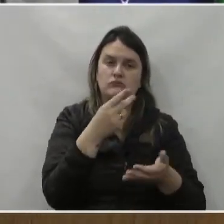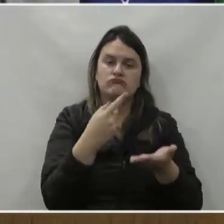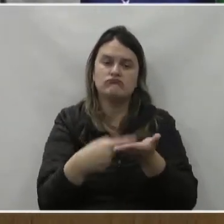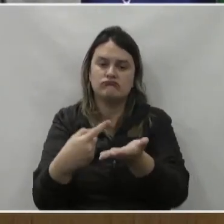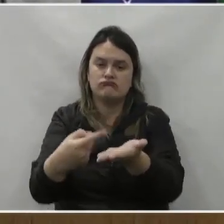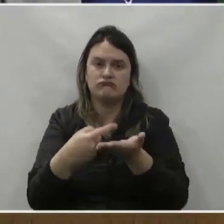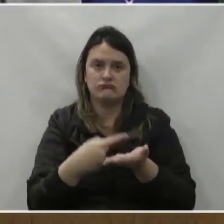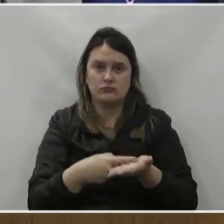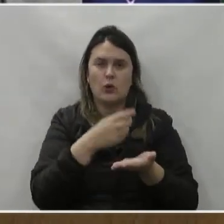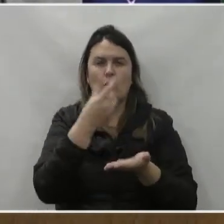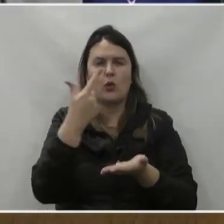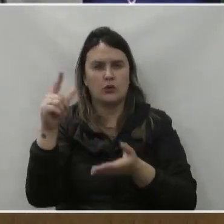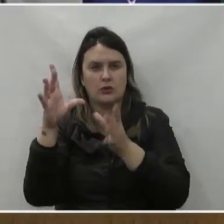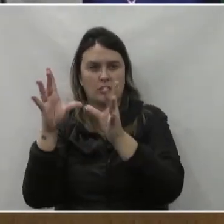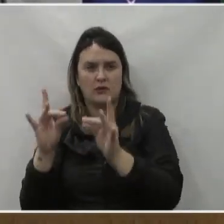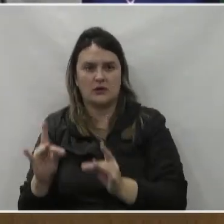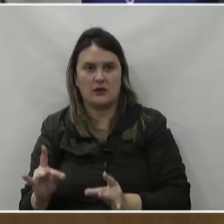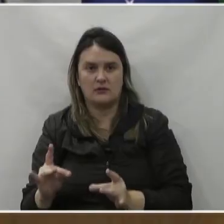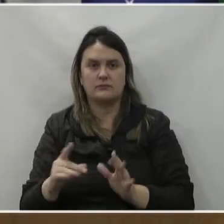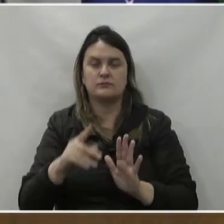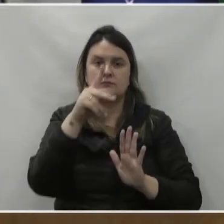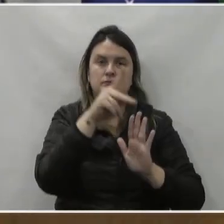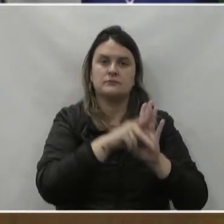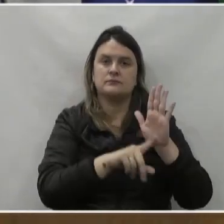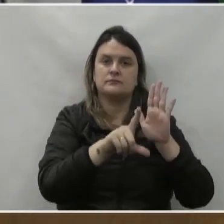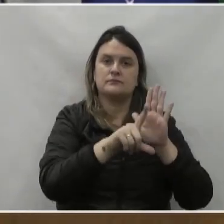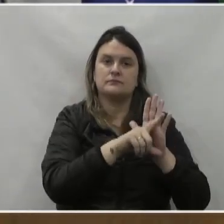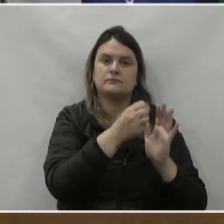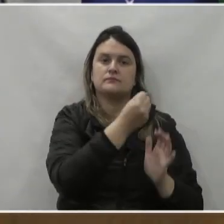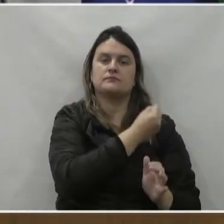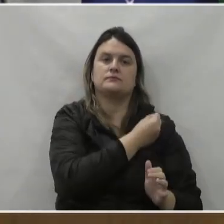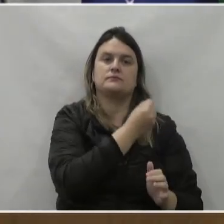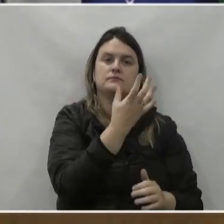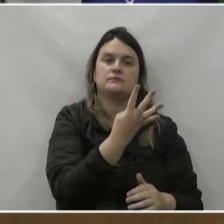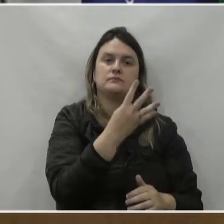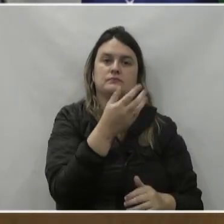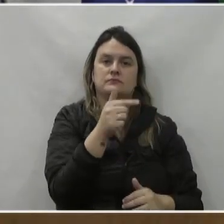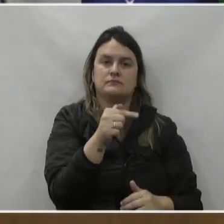dá outras providências. Projeto de Lei Ordinária número